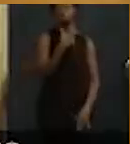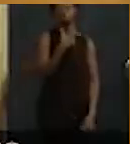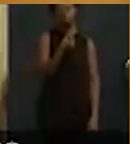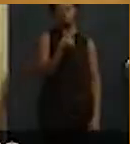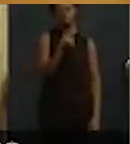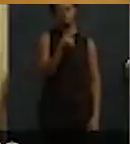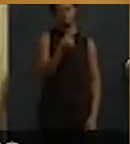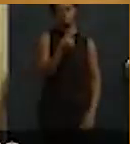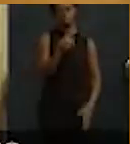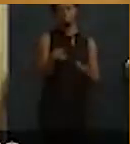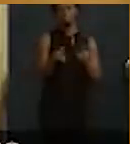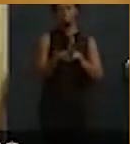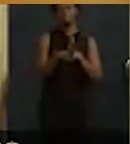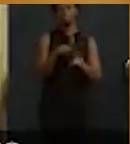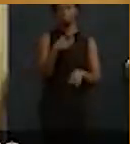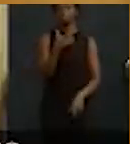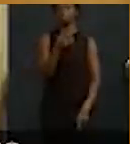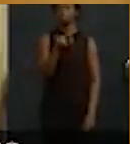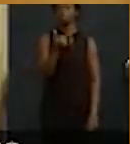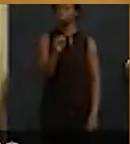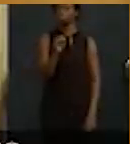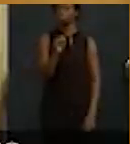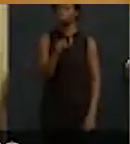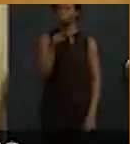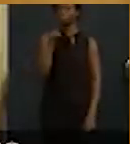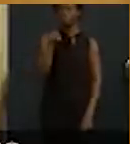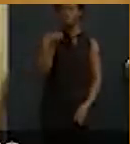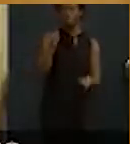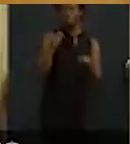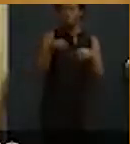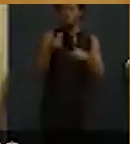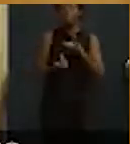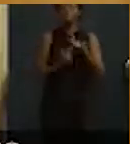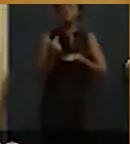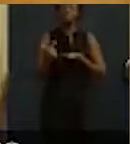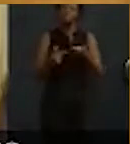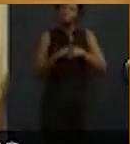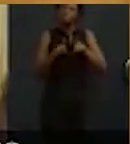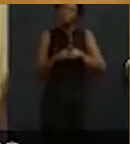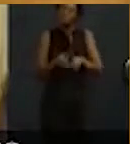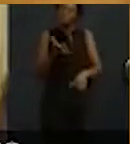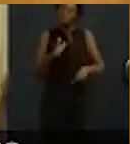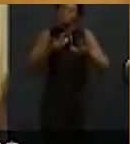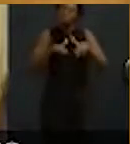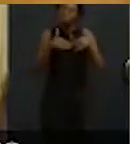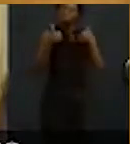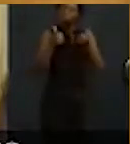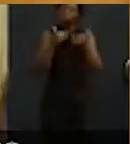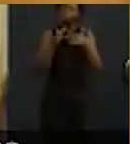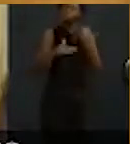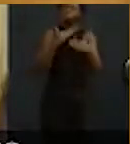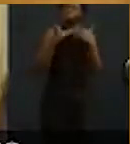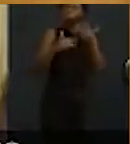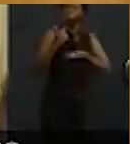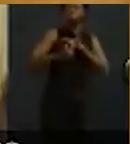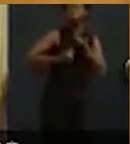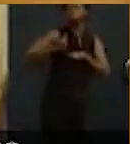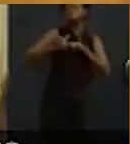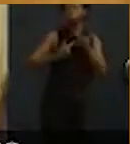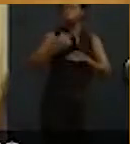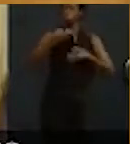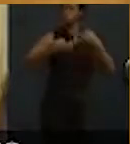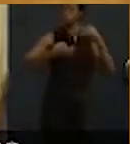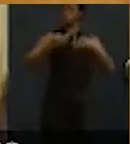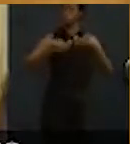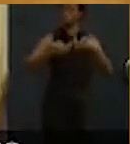2017-2018. Por sua capacidade laborativa e sua busca incessante pela melhoria dos serviços jurisdicionais,